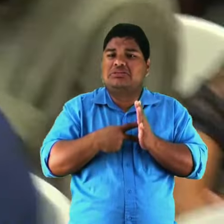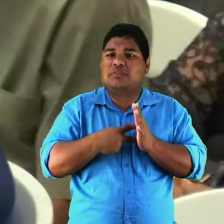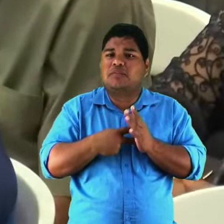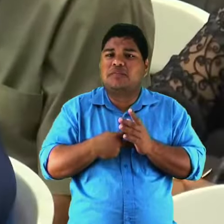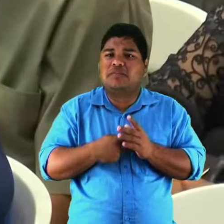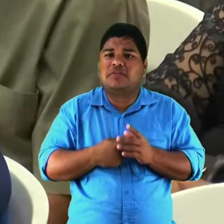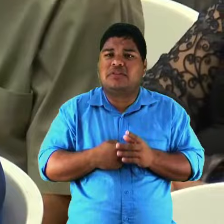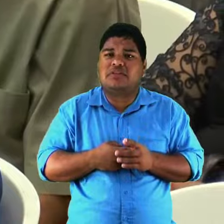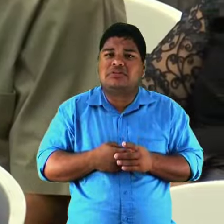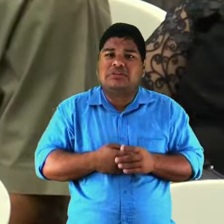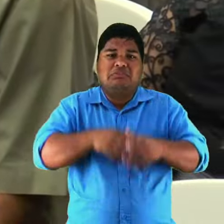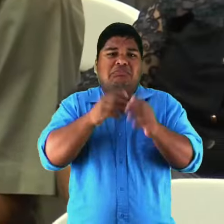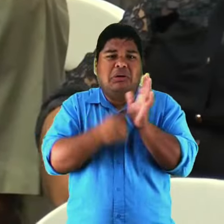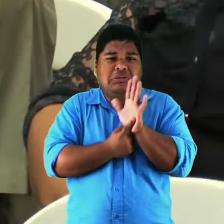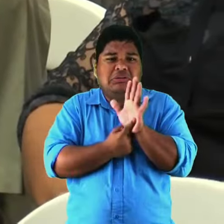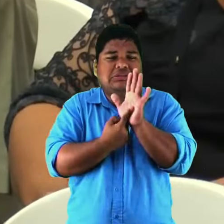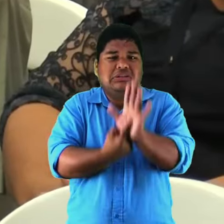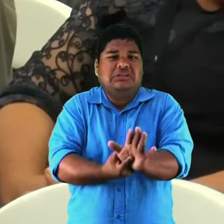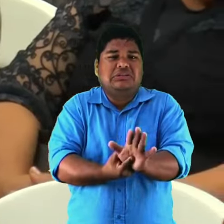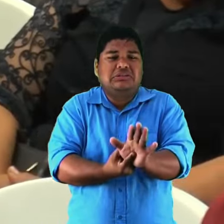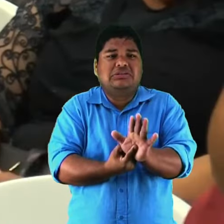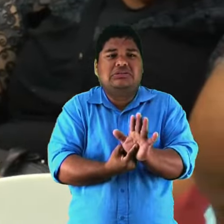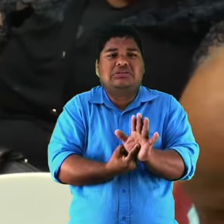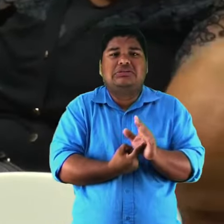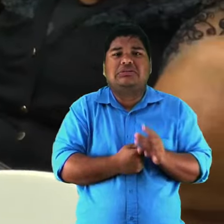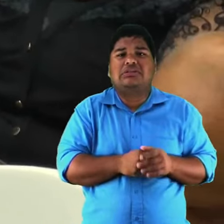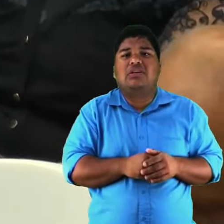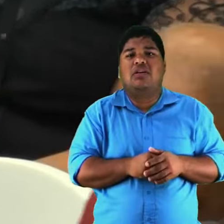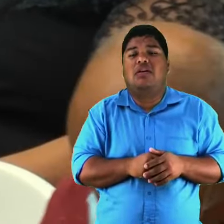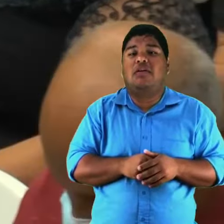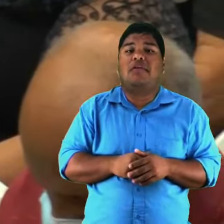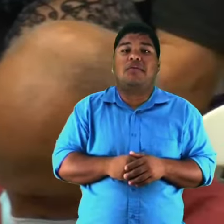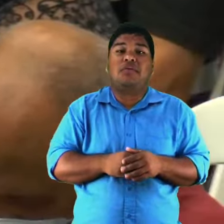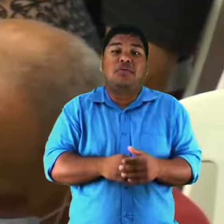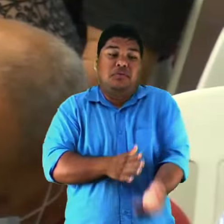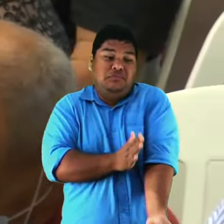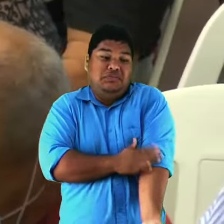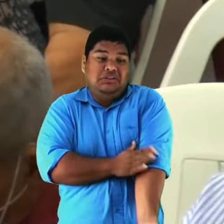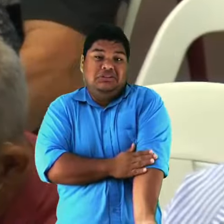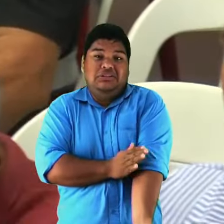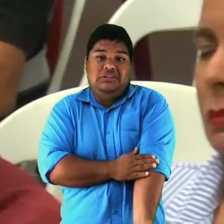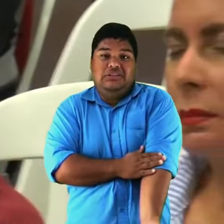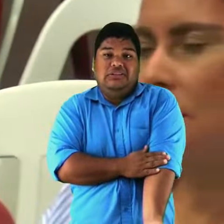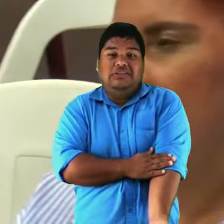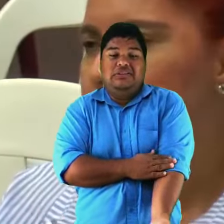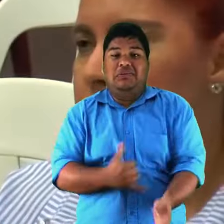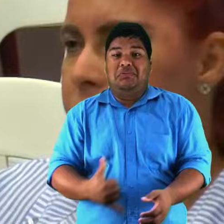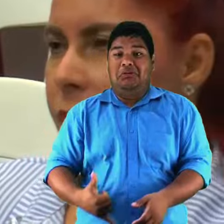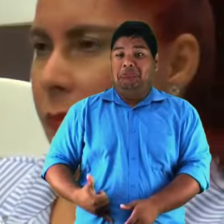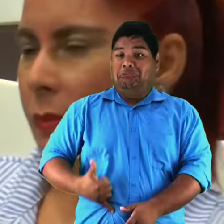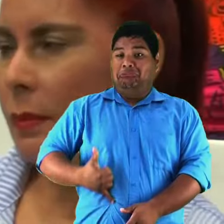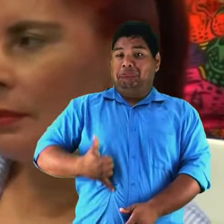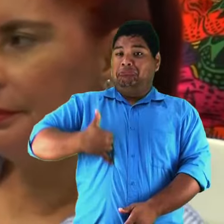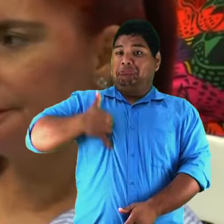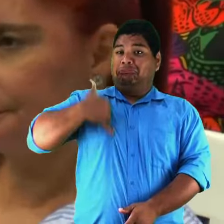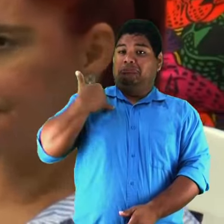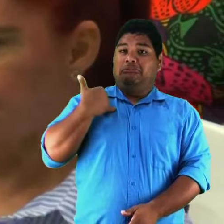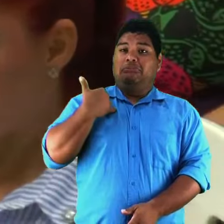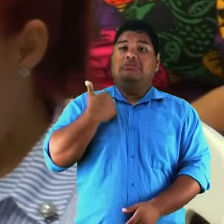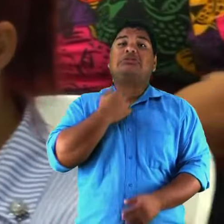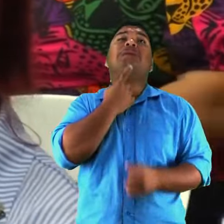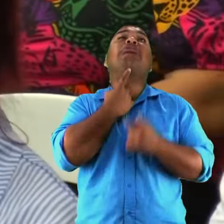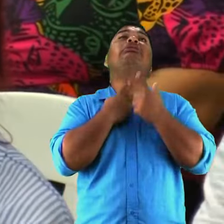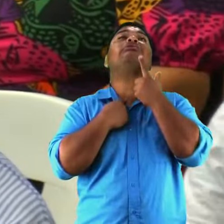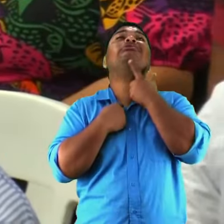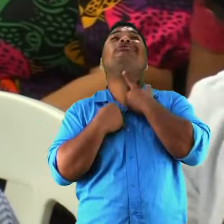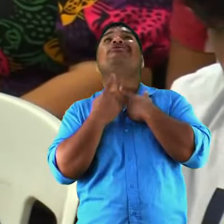as coisas, o hedonismo, o vício, a luxúria, os prazeres, ele